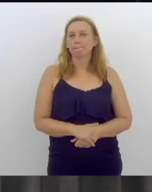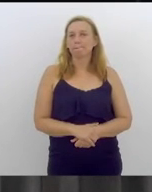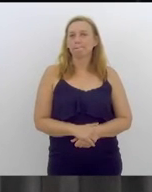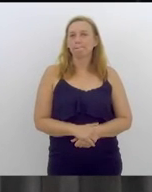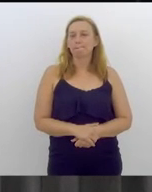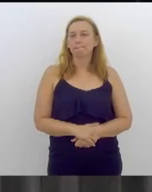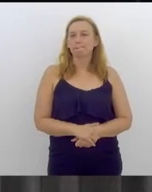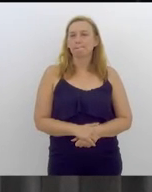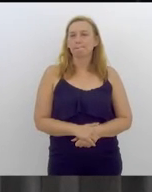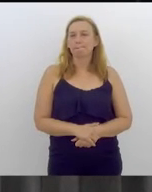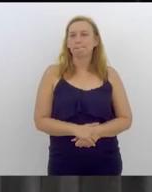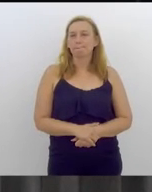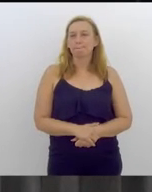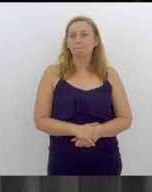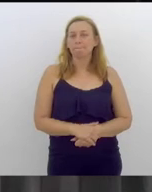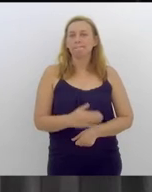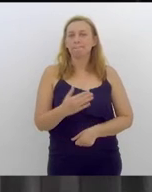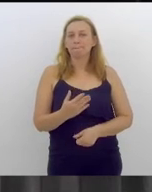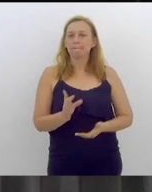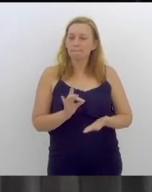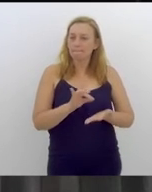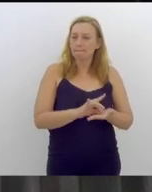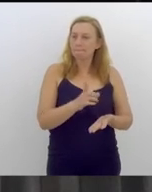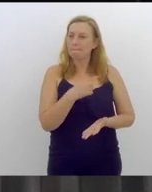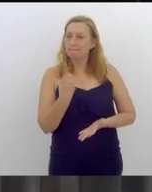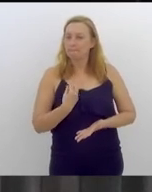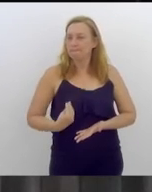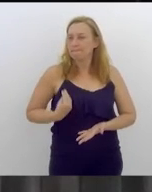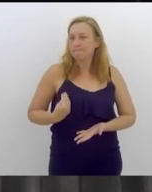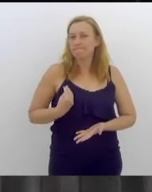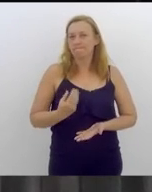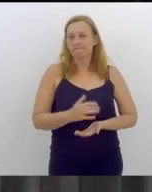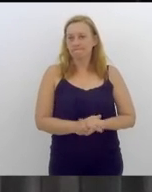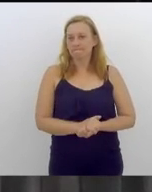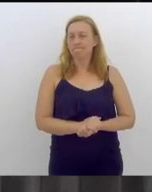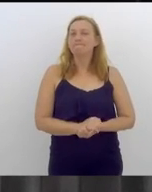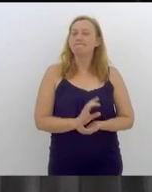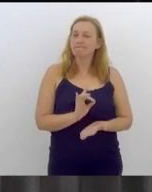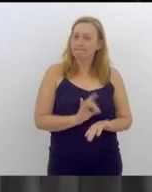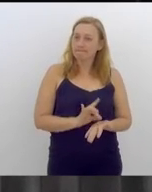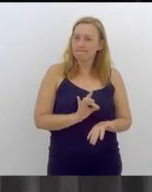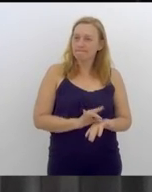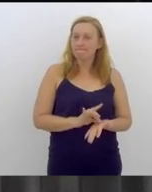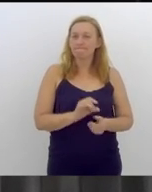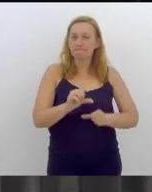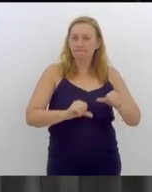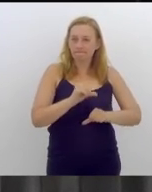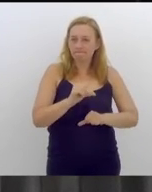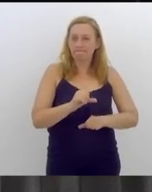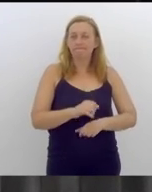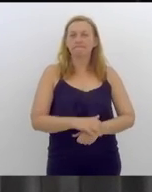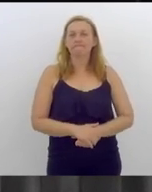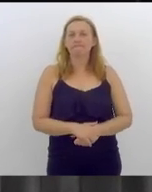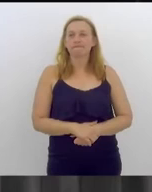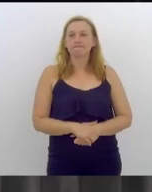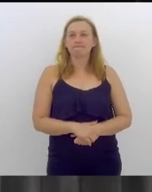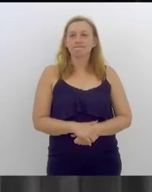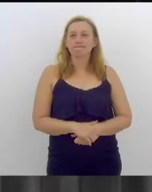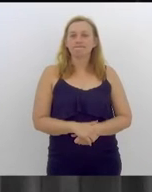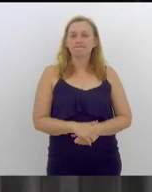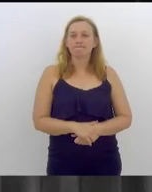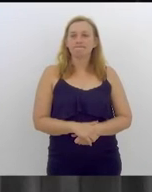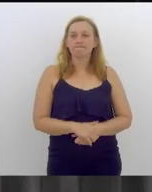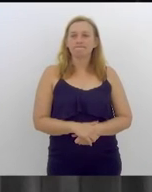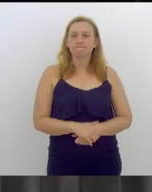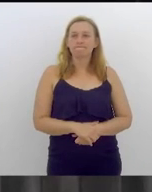da realidade que nós estamos vivendo e que realmente de você mudada e que cada um